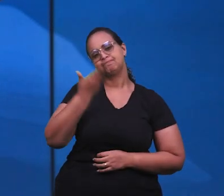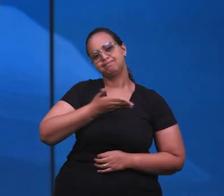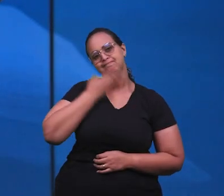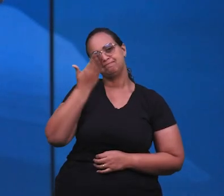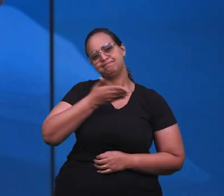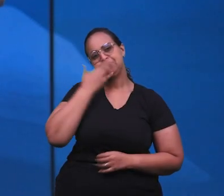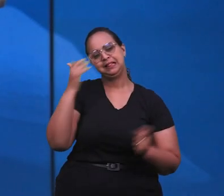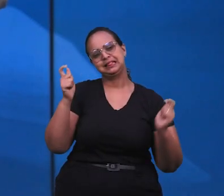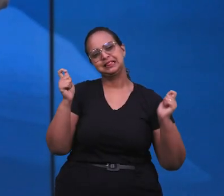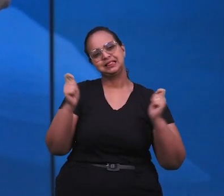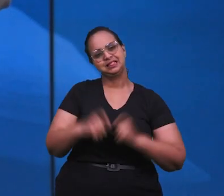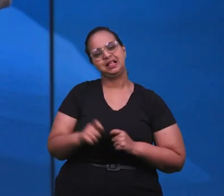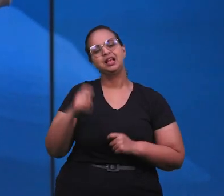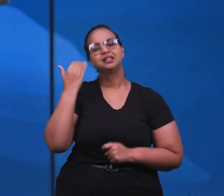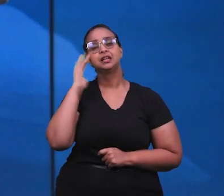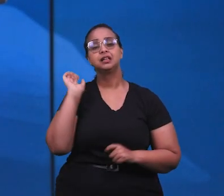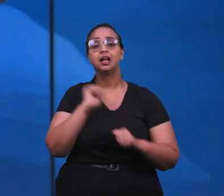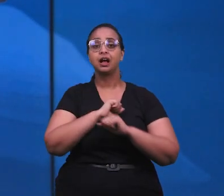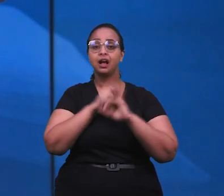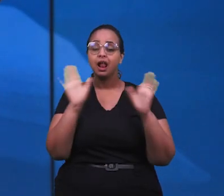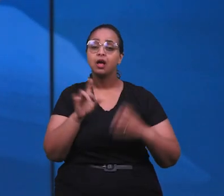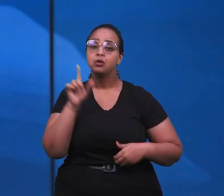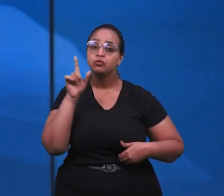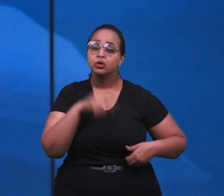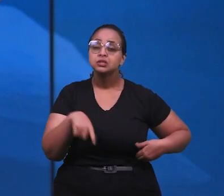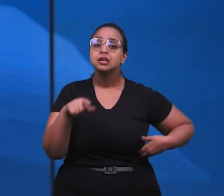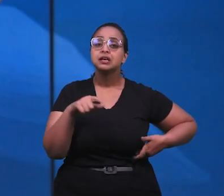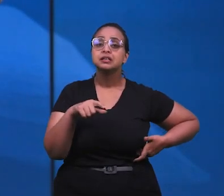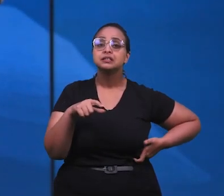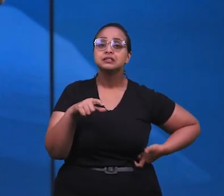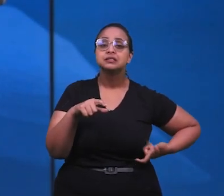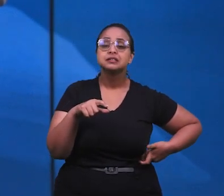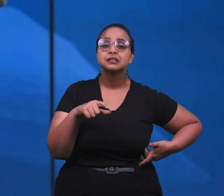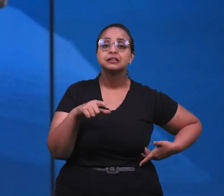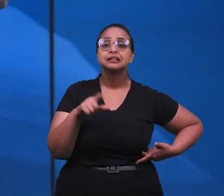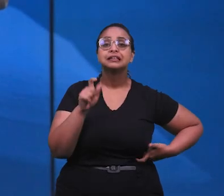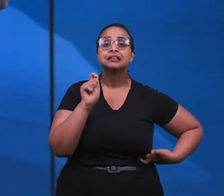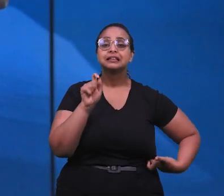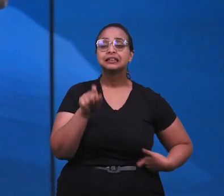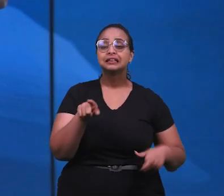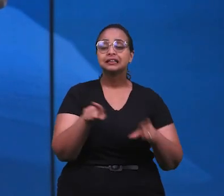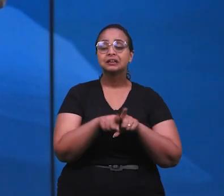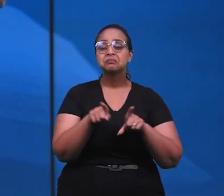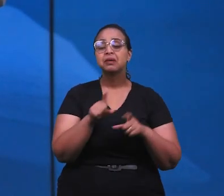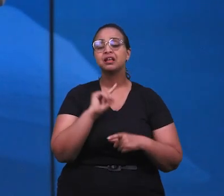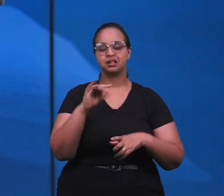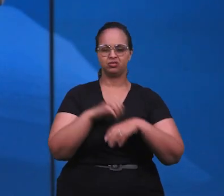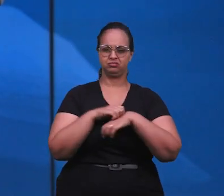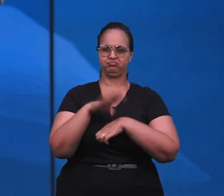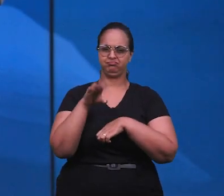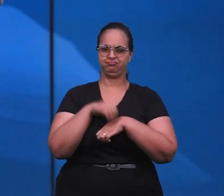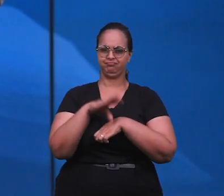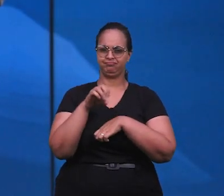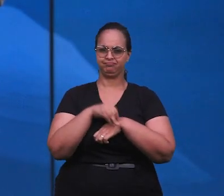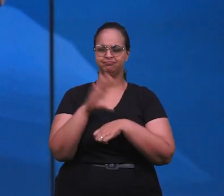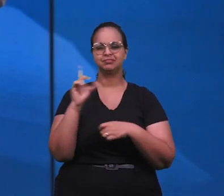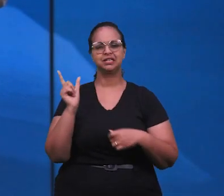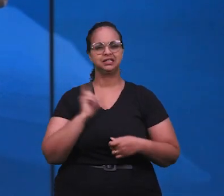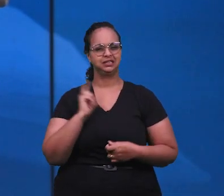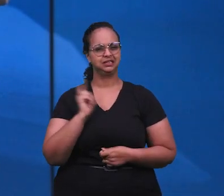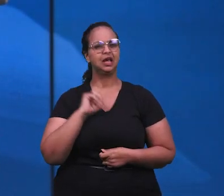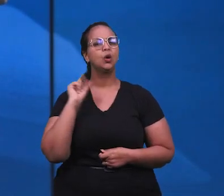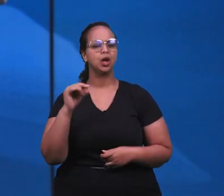certo, o entendimento do assunto por parte dos irmãos e facilitar isso ao entendimento na hora que for transmitido o